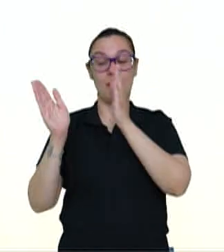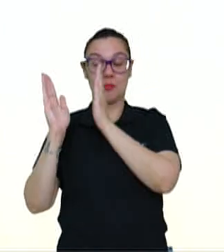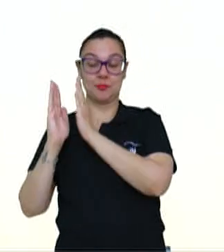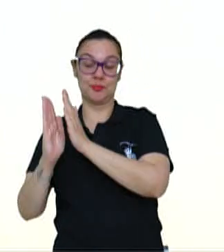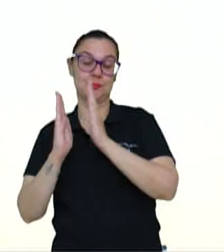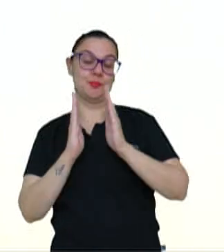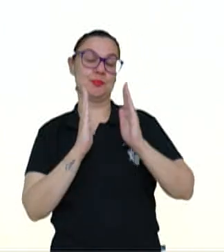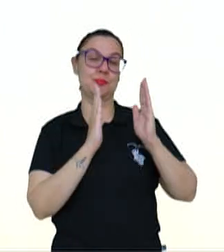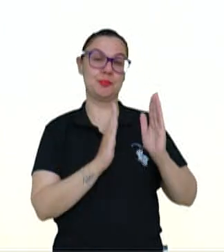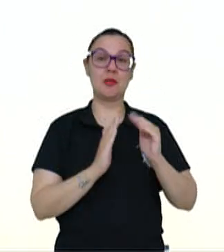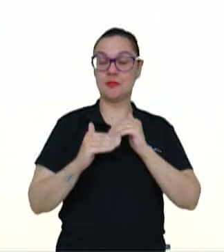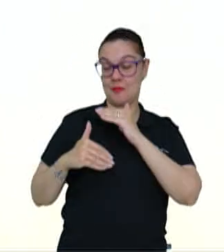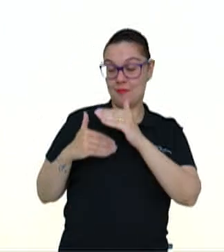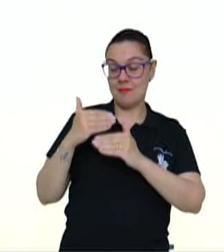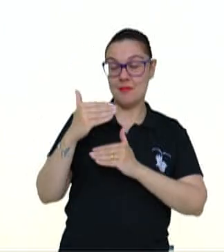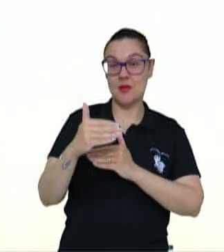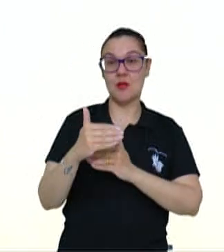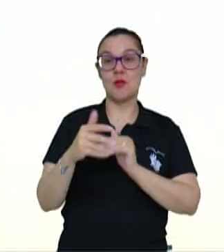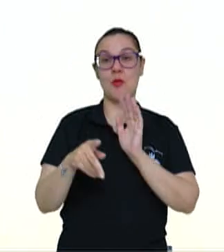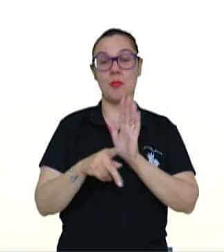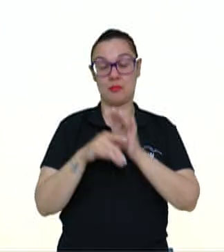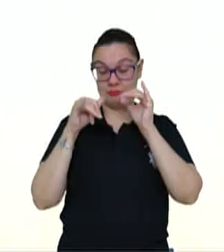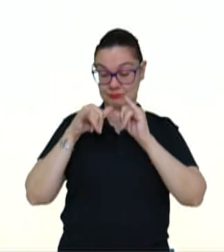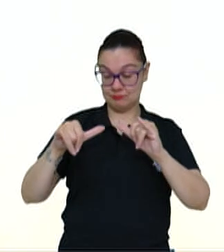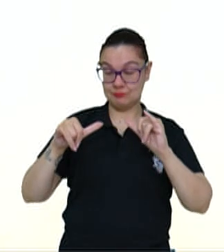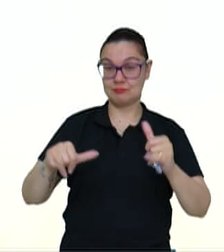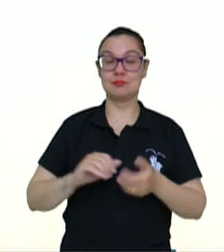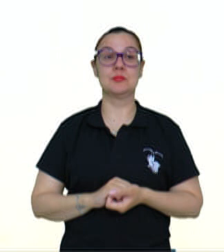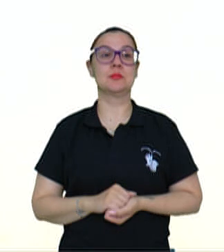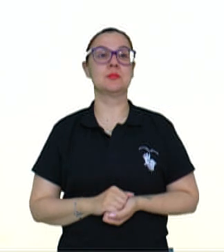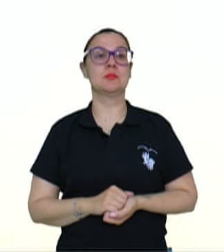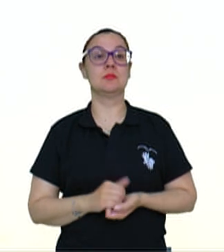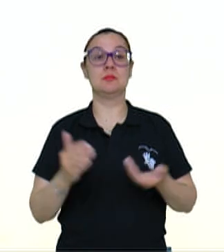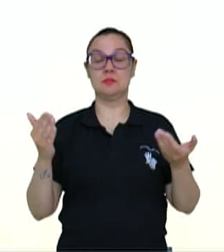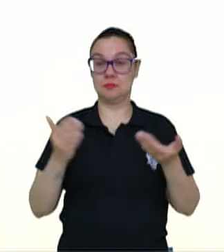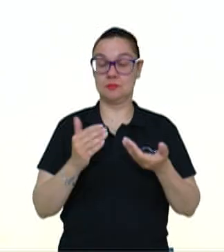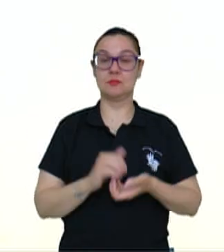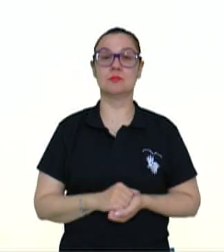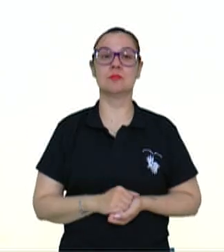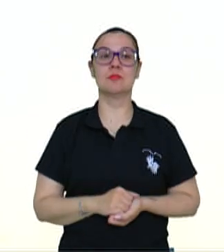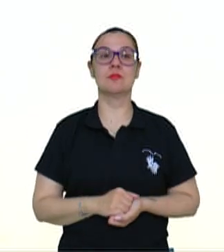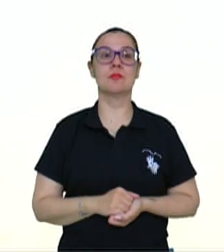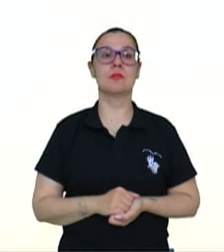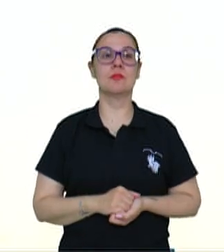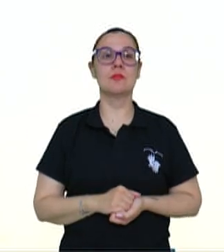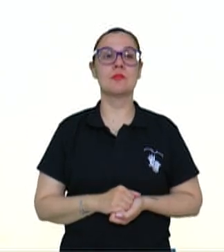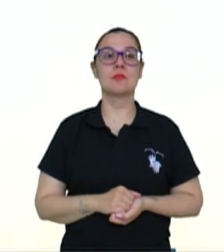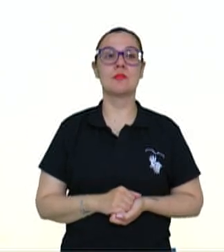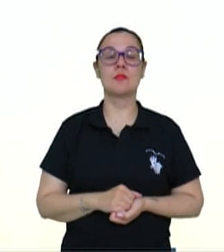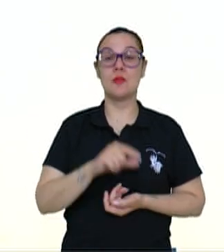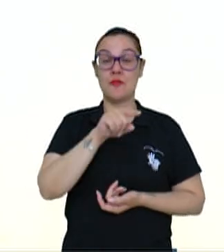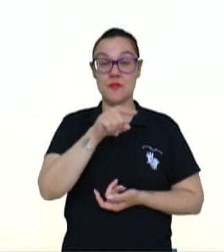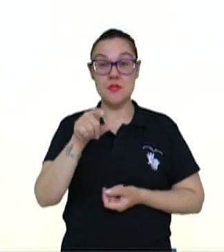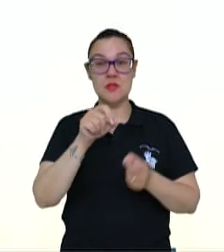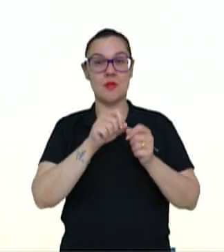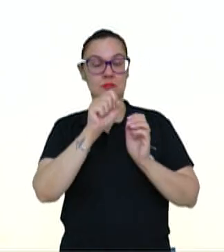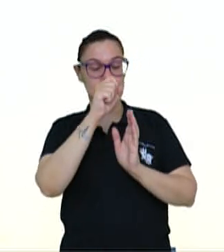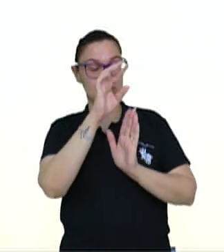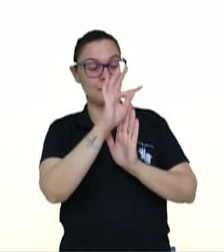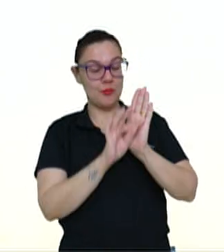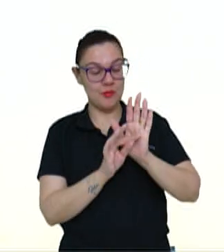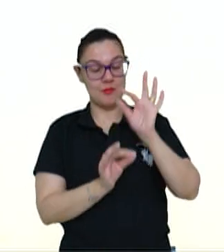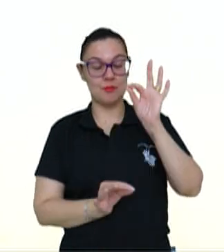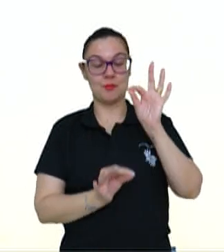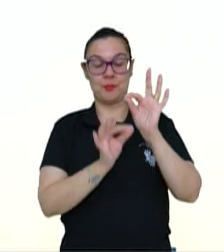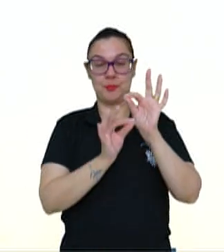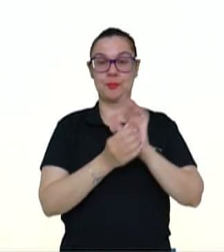sequência num desenvolvimento de informações. A ver, agora eu vou pedir para que vocês desenvolvam um pequeno